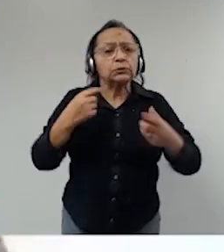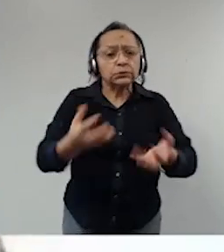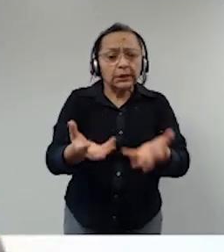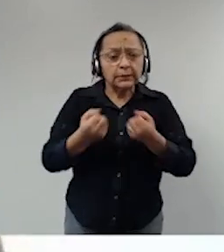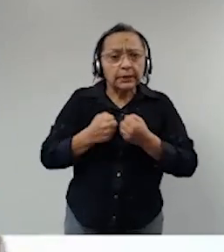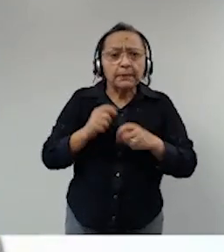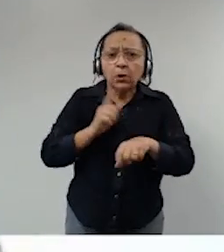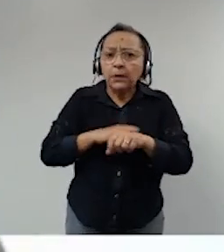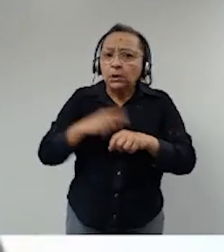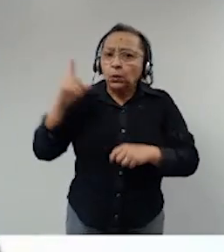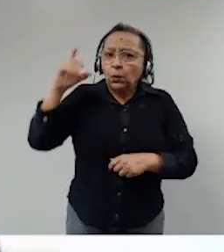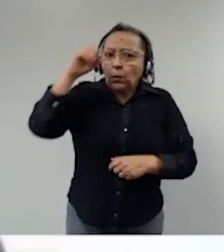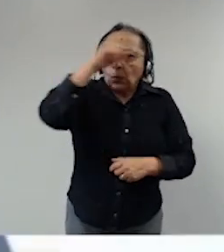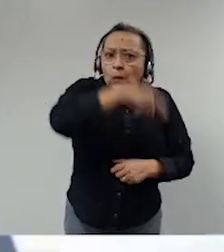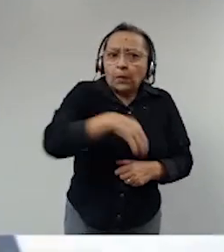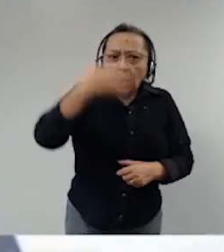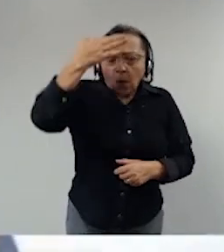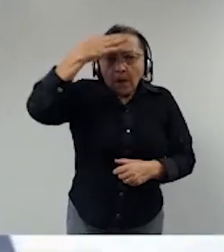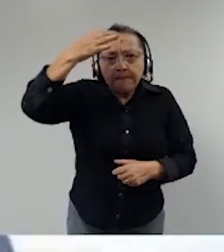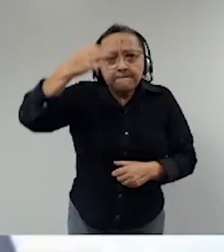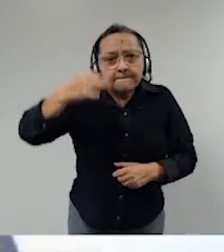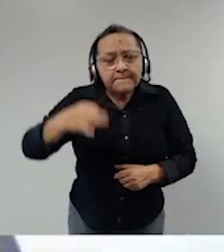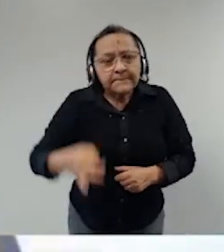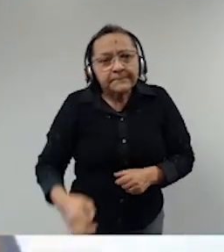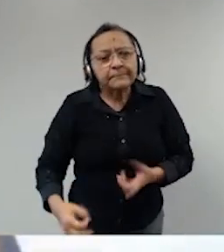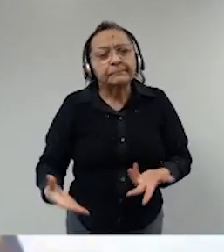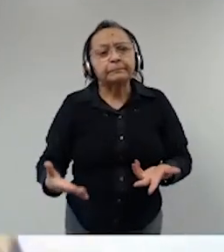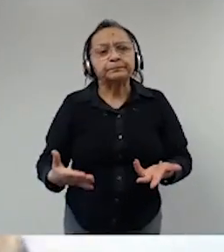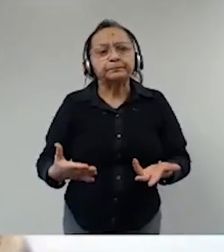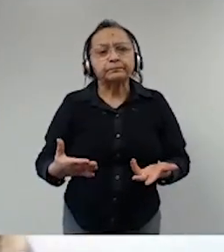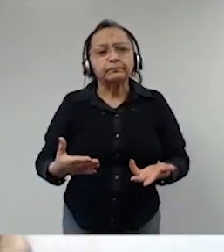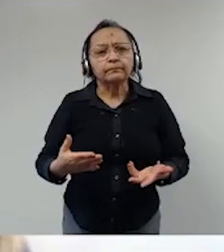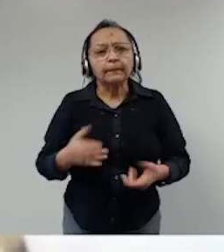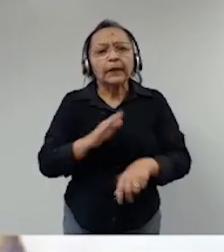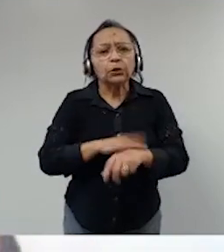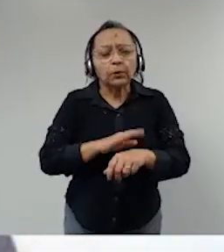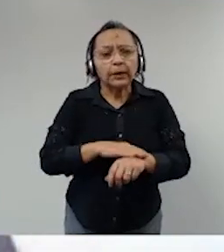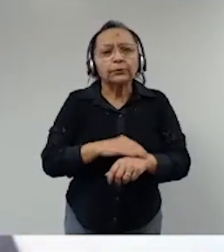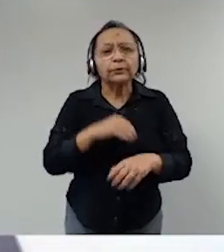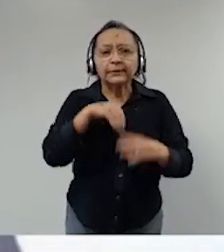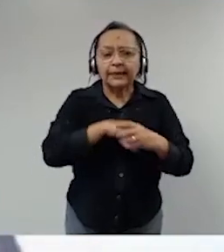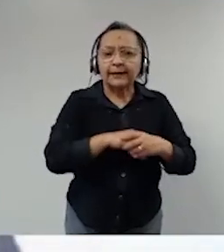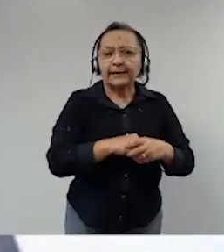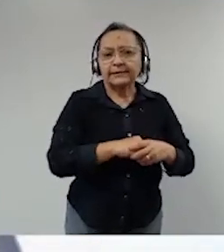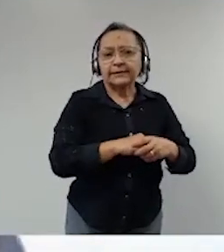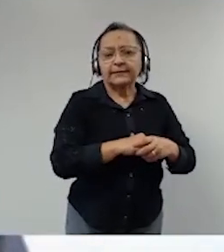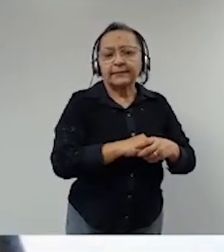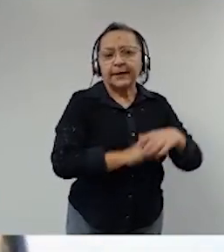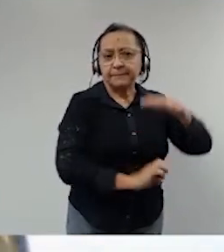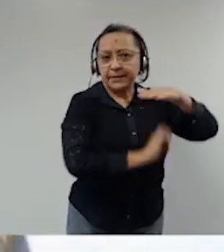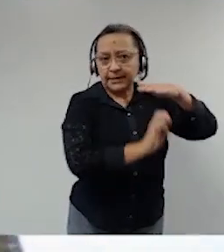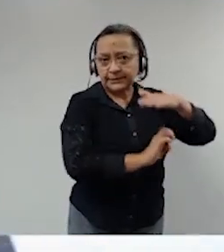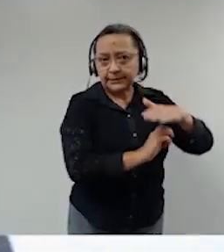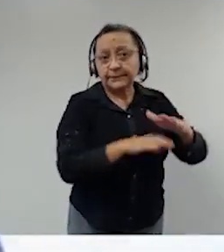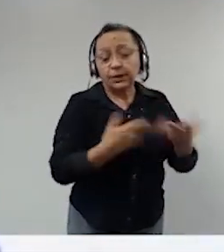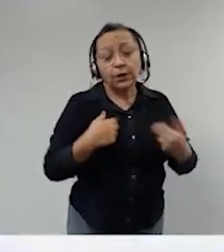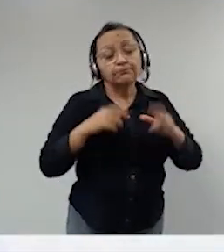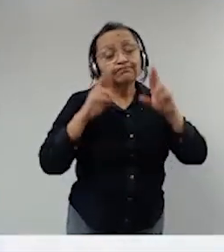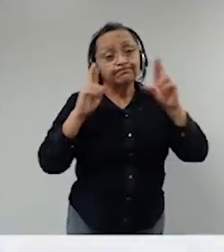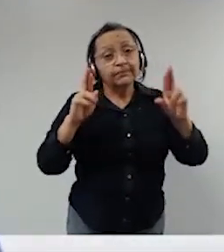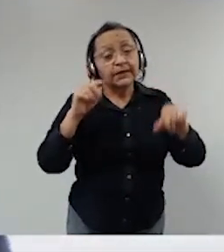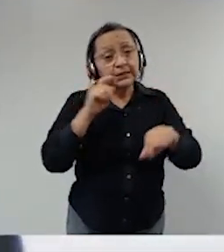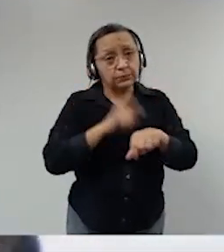super difícil, uma compreensão do momento da empresa. Então, eu espero, obviamente, que esse